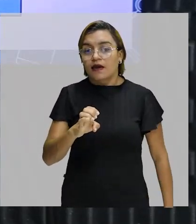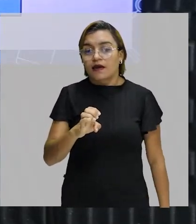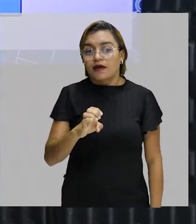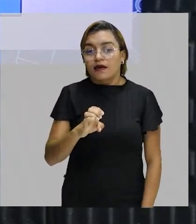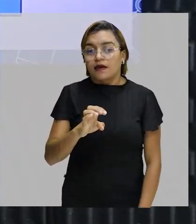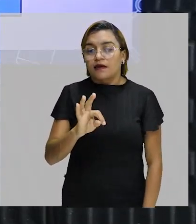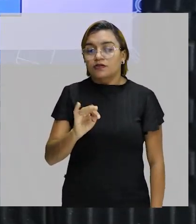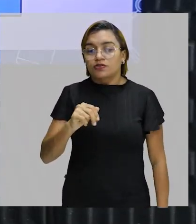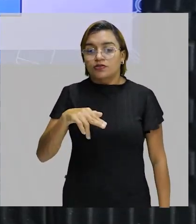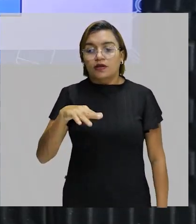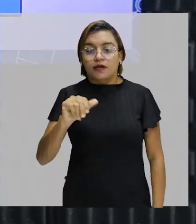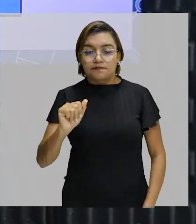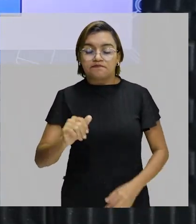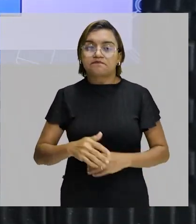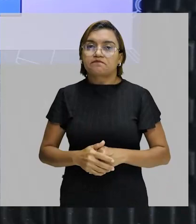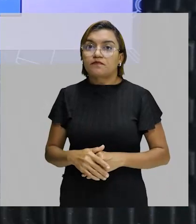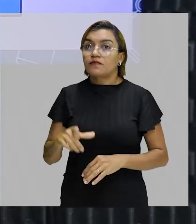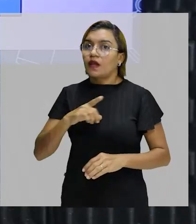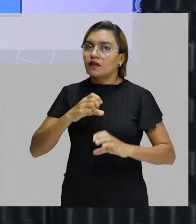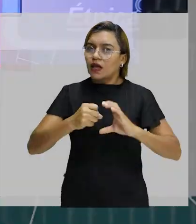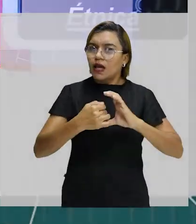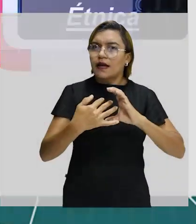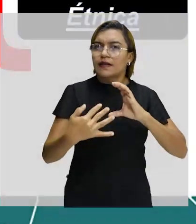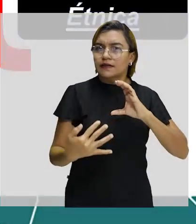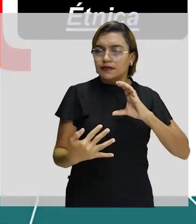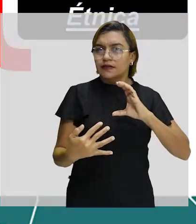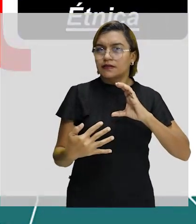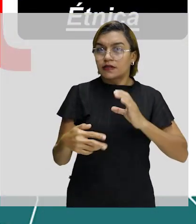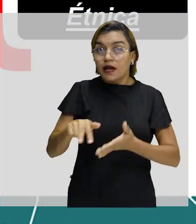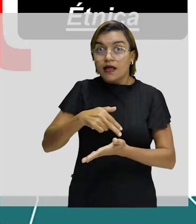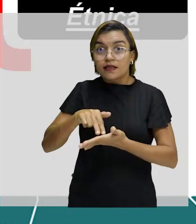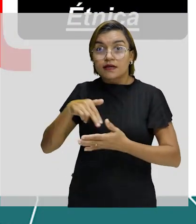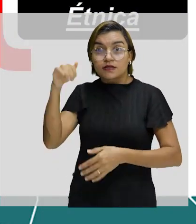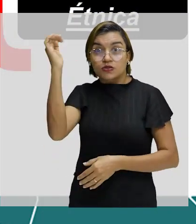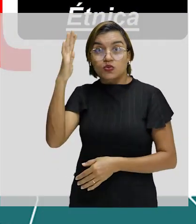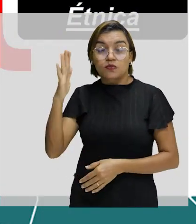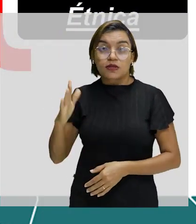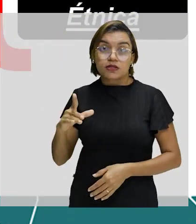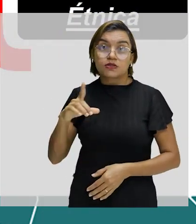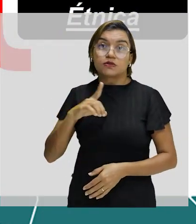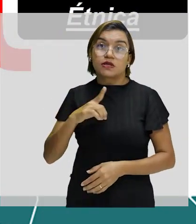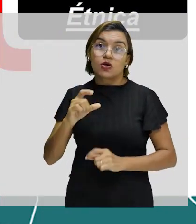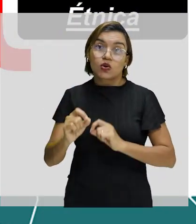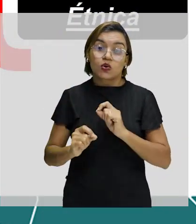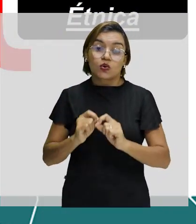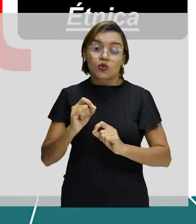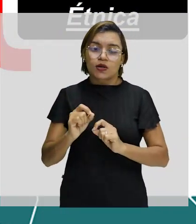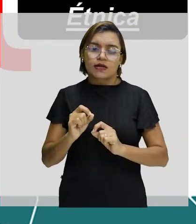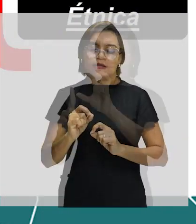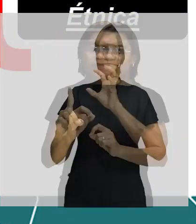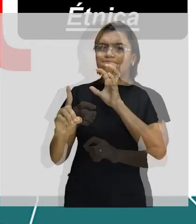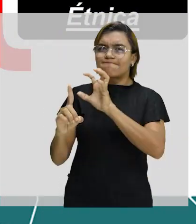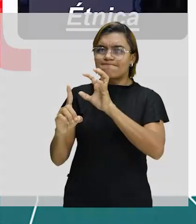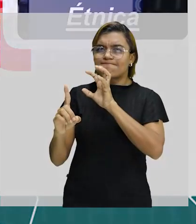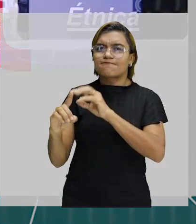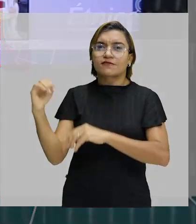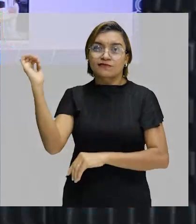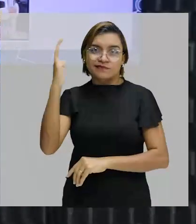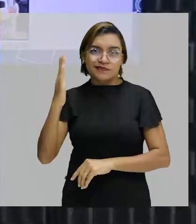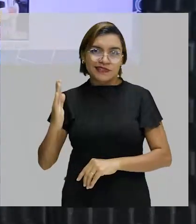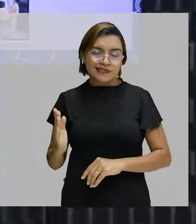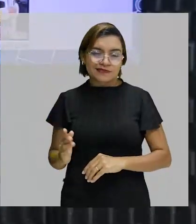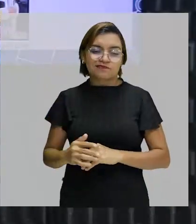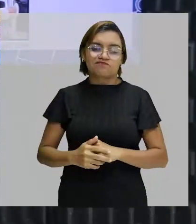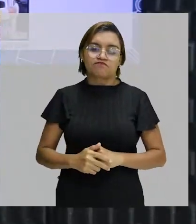bem parecidinho. Então as características das danças no Brasil, a gente vai trazer muito em relação à sua origem.